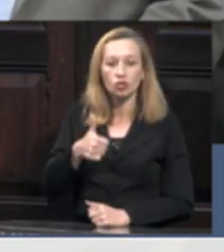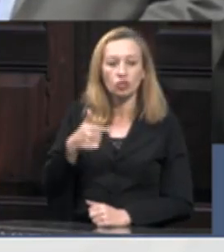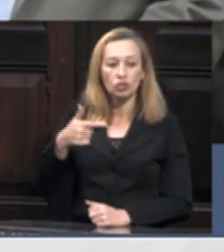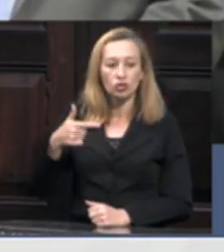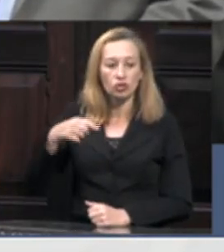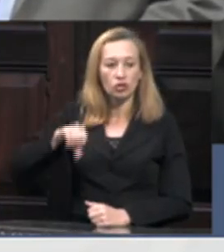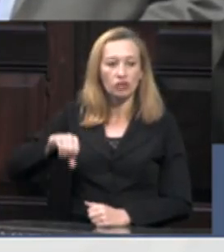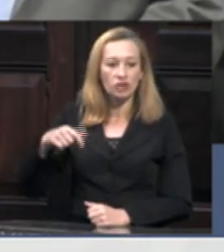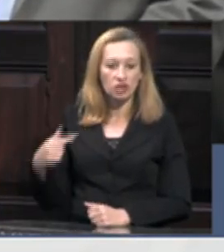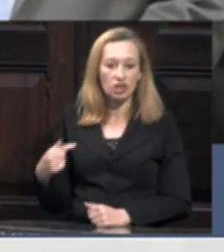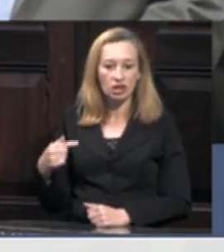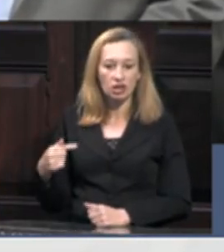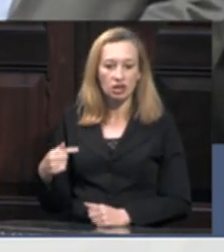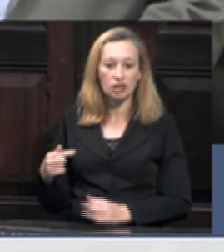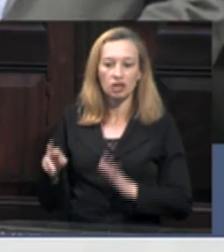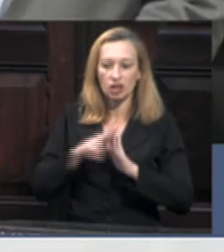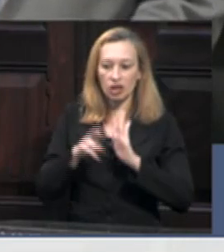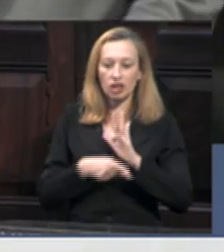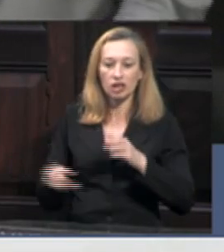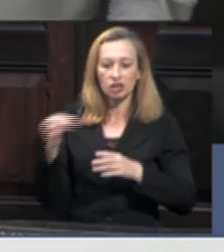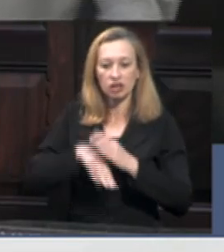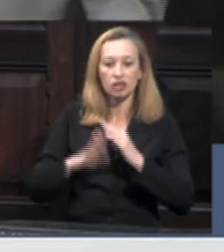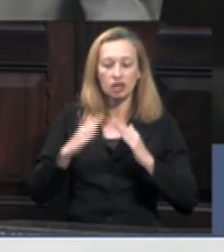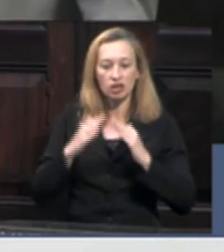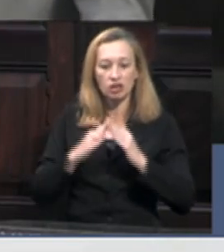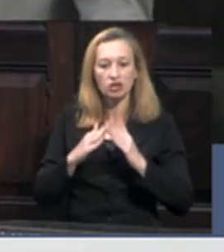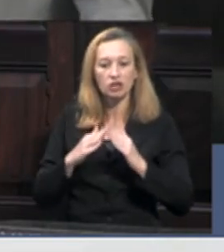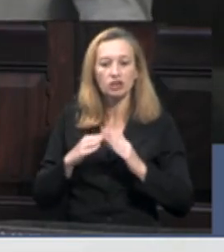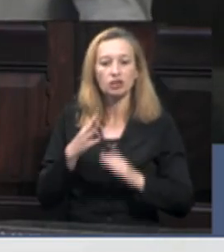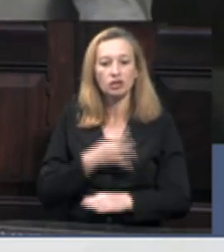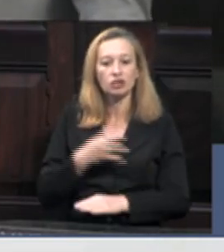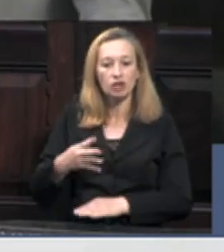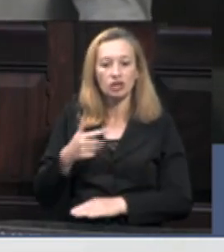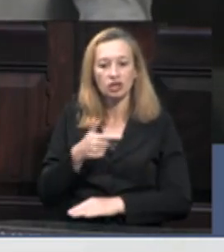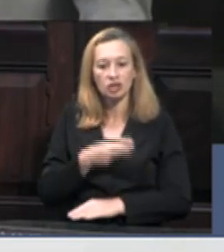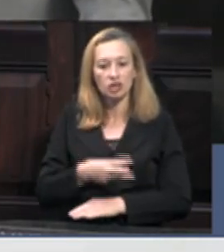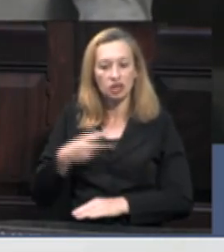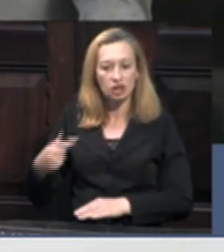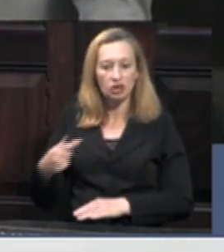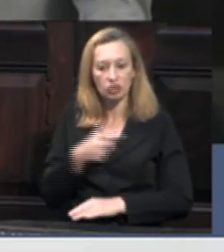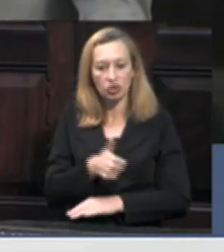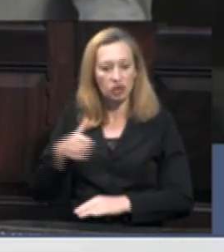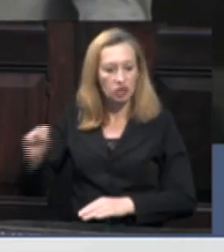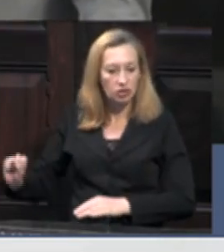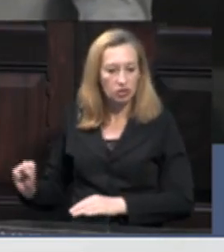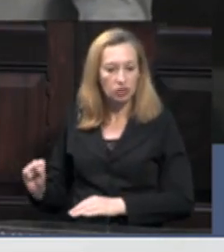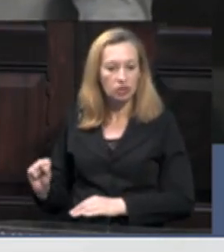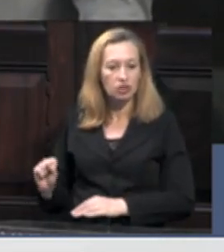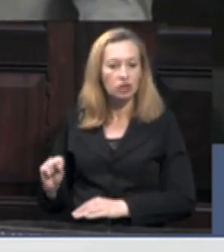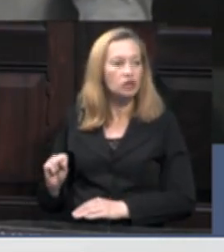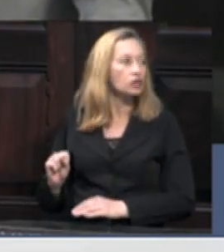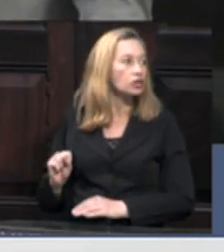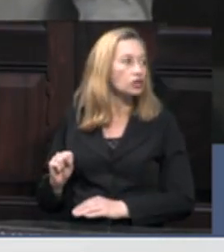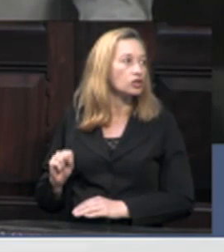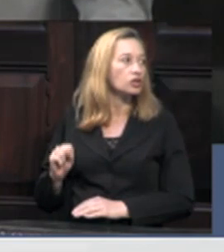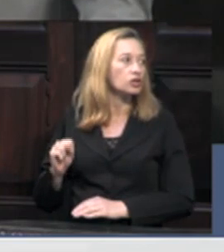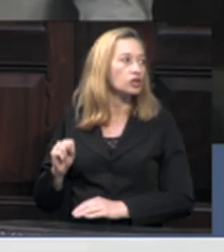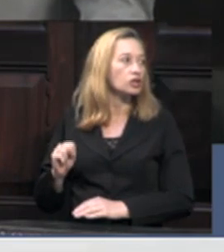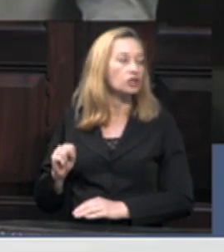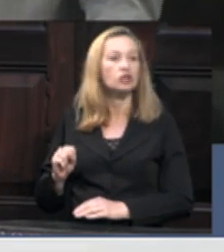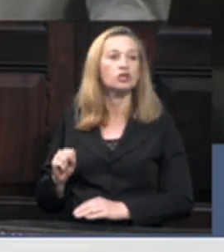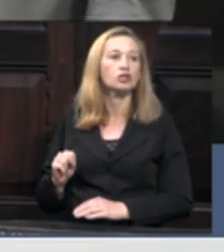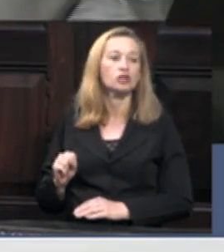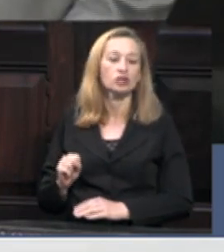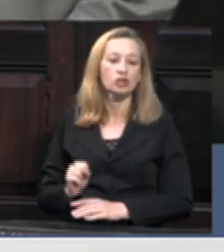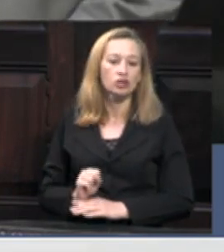a 201 do Regimento Interno. Projeto de Lei 4443/2018, de autoria do Poder Executivo, mensagem 36/2018, que estima a